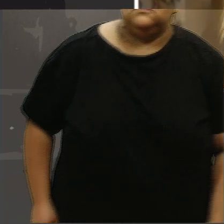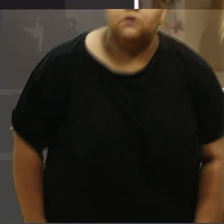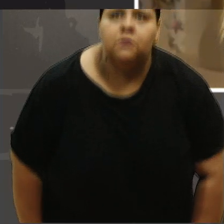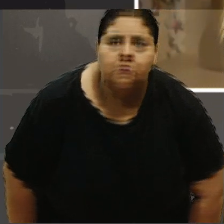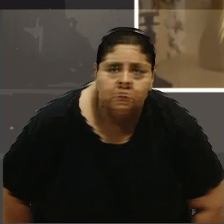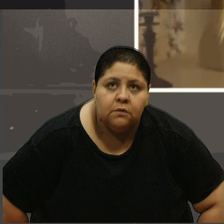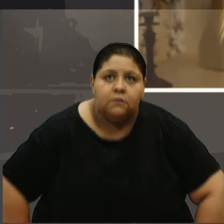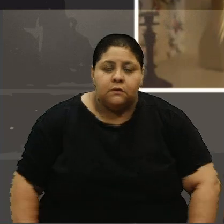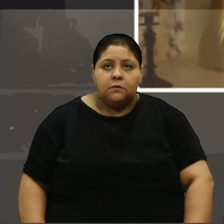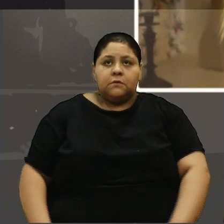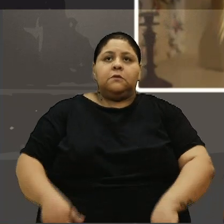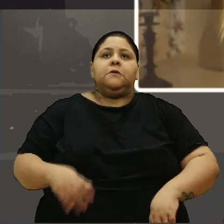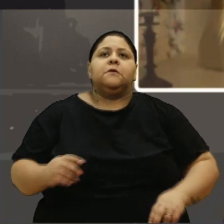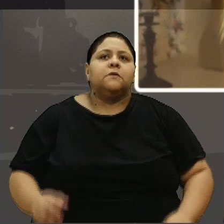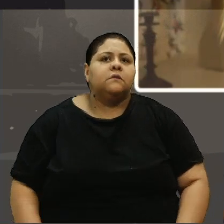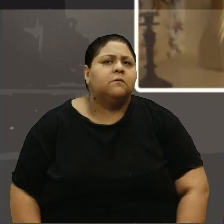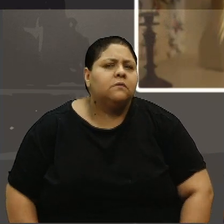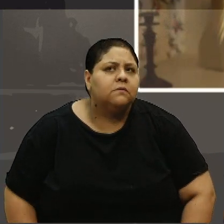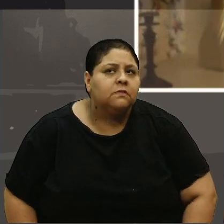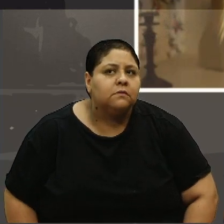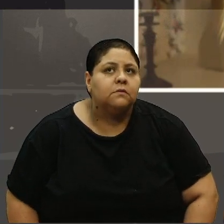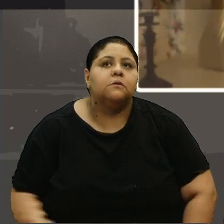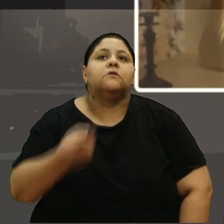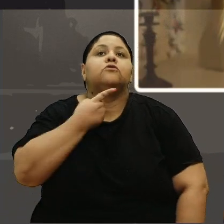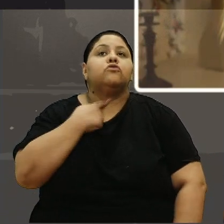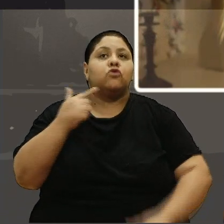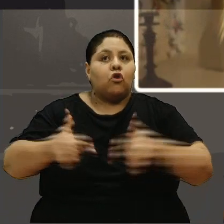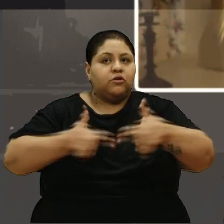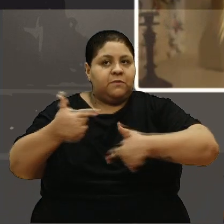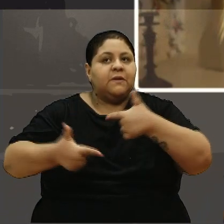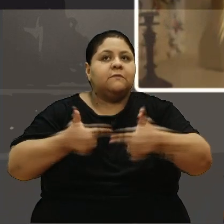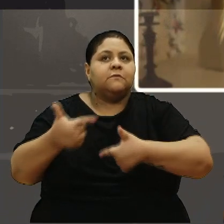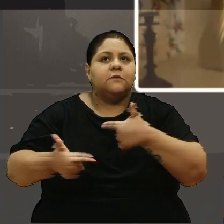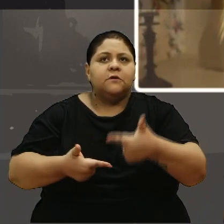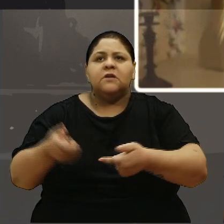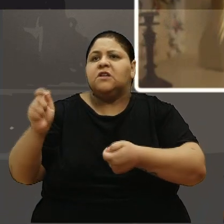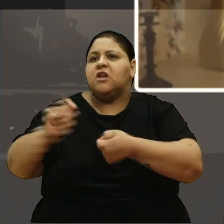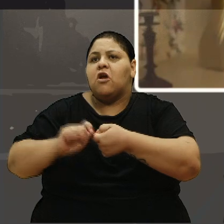Aprendi muito. E me realizei porque gosto de trabalhar, então. Eu fiz